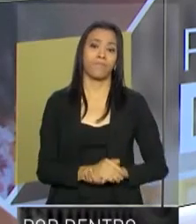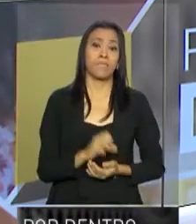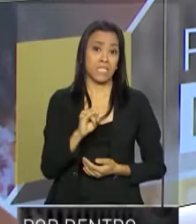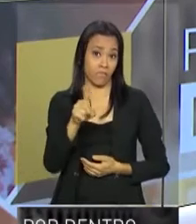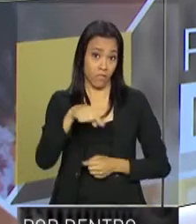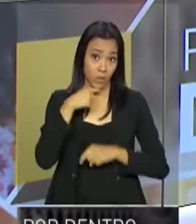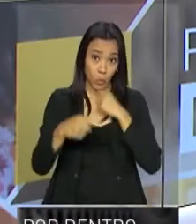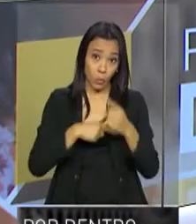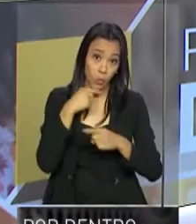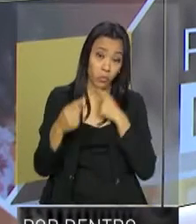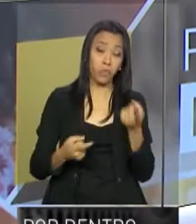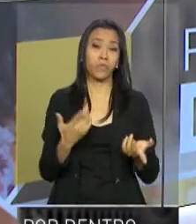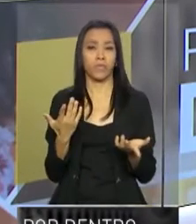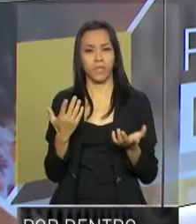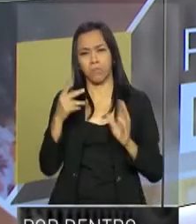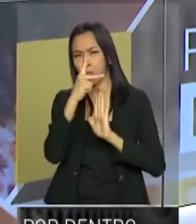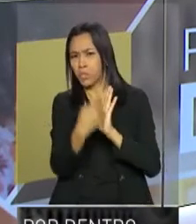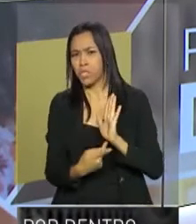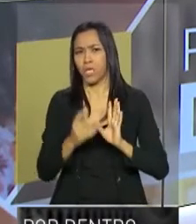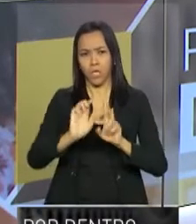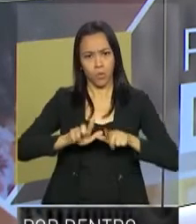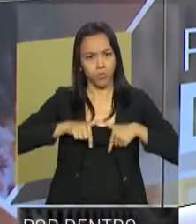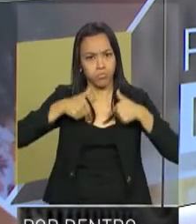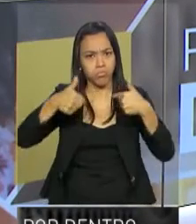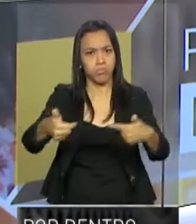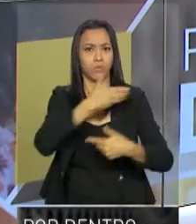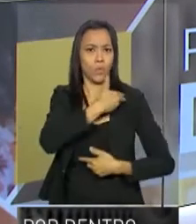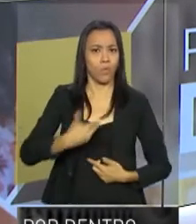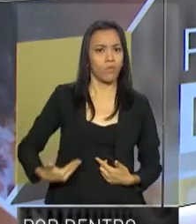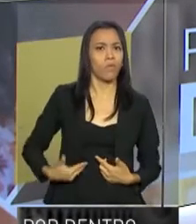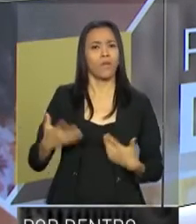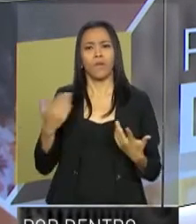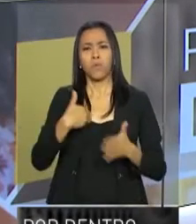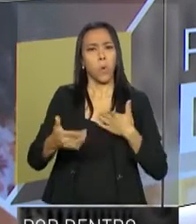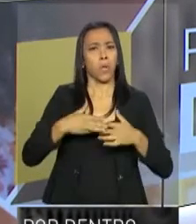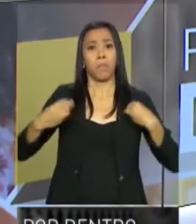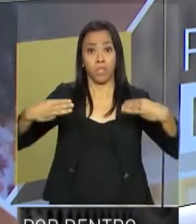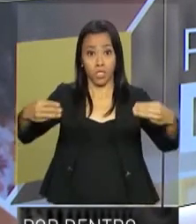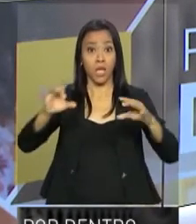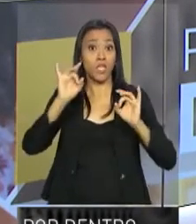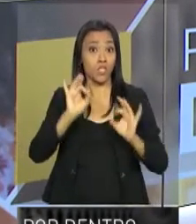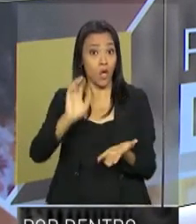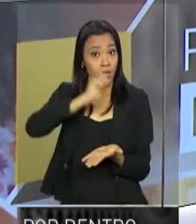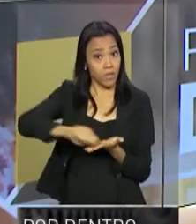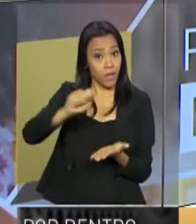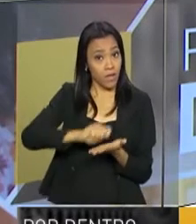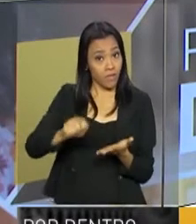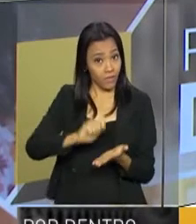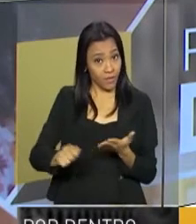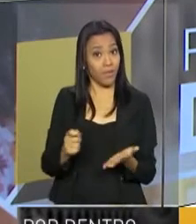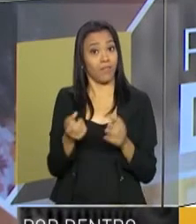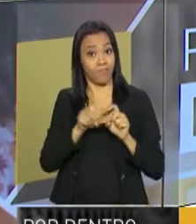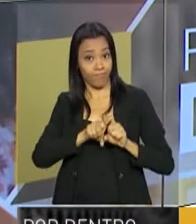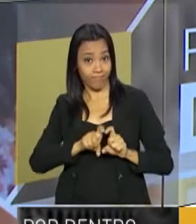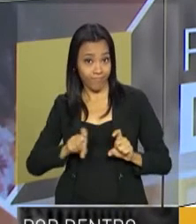tem dúvidas sobre algum projeto ou ação do governo, de qualquer ministério, basta escrever para